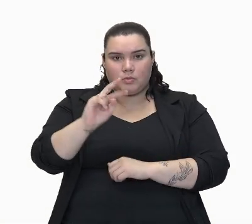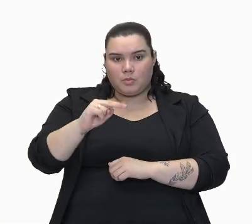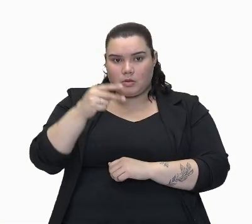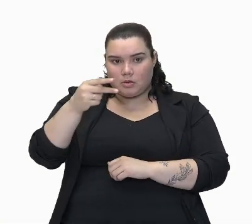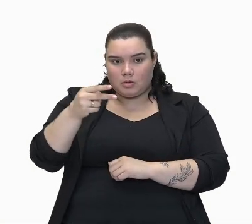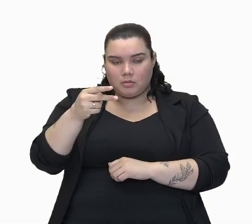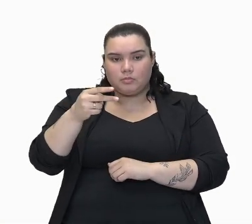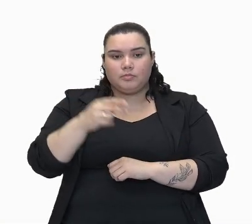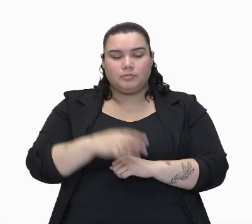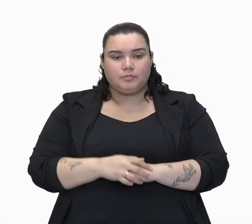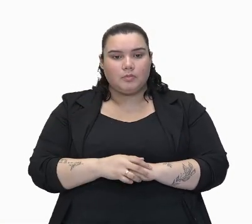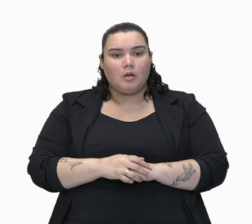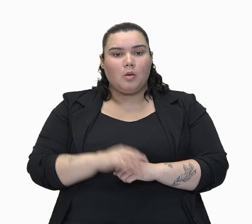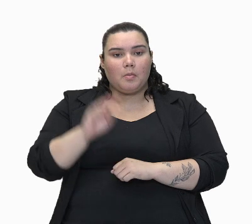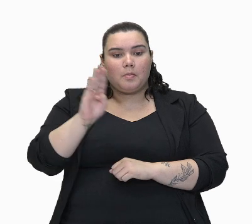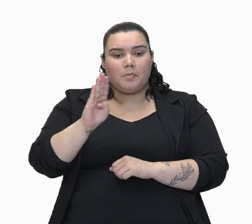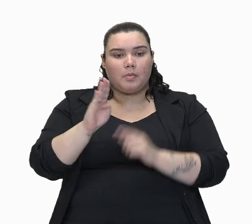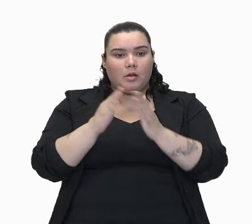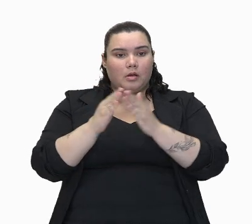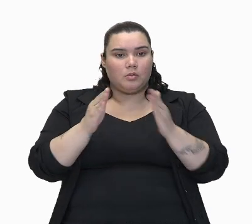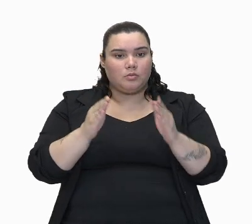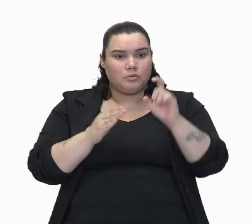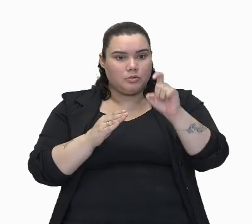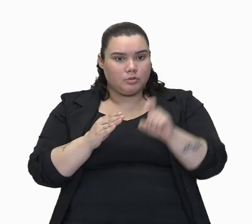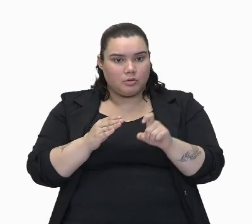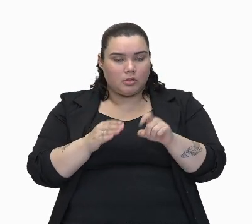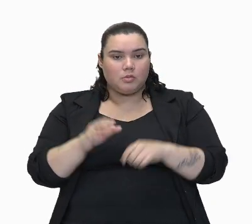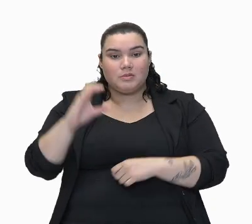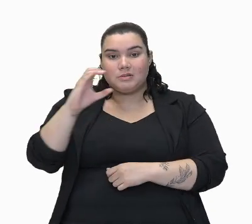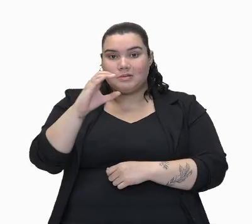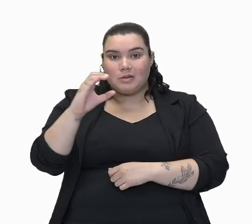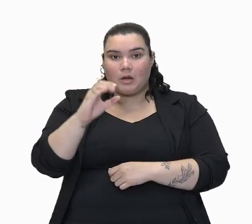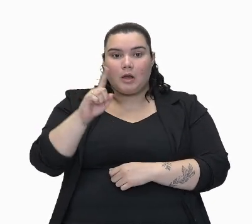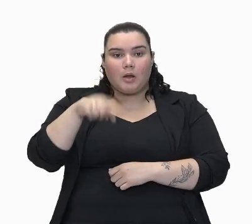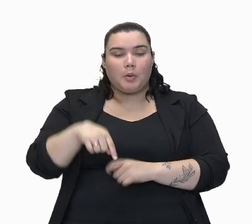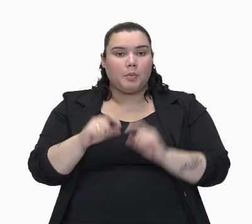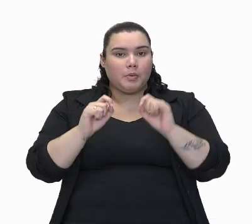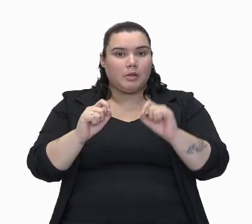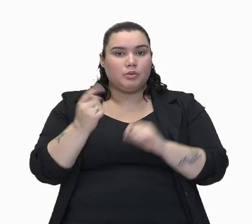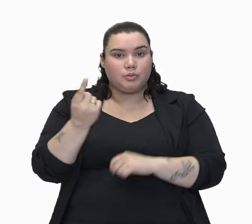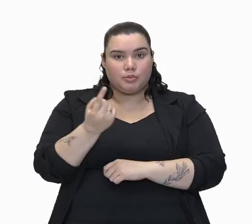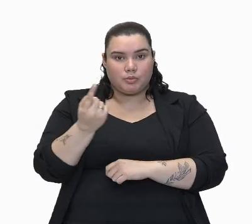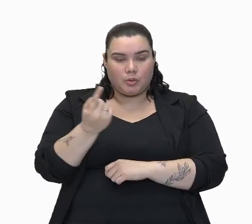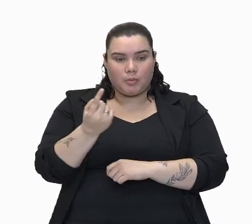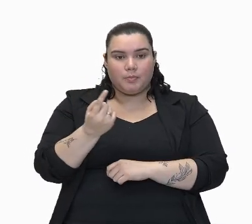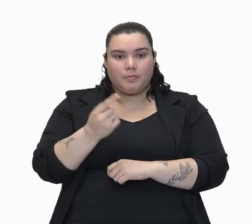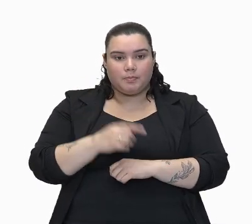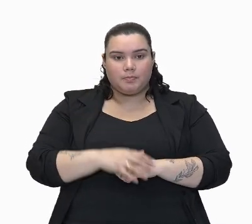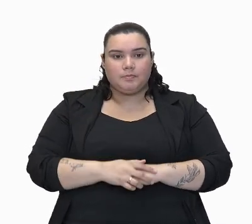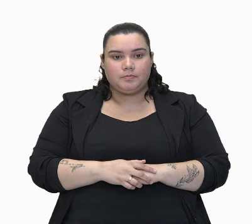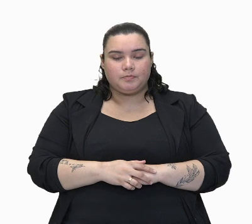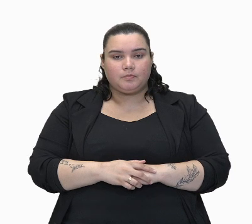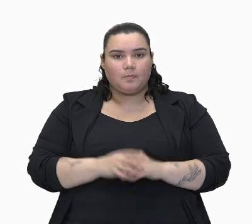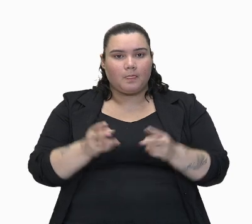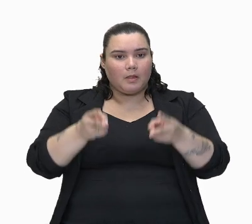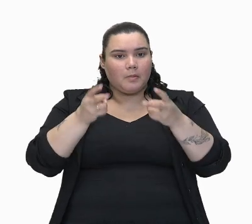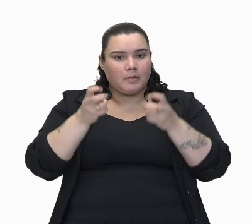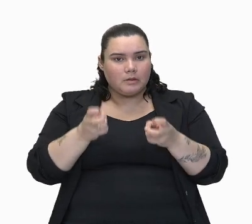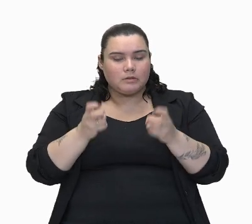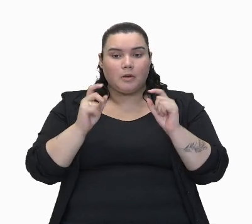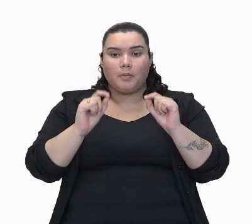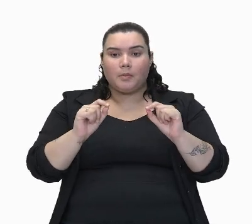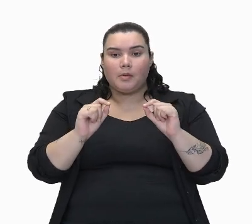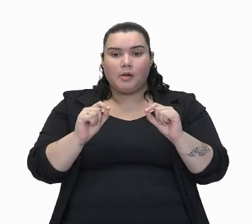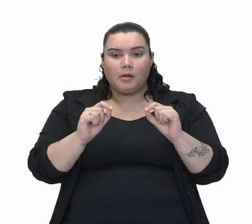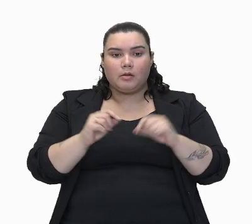que está na frente do x e o c é o valor que está sozinho. Vejam que o delta,